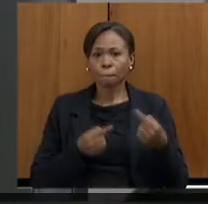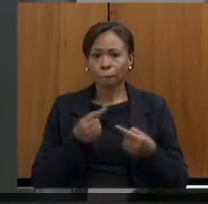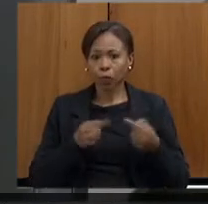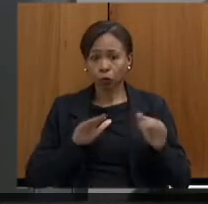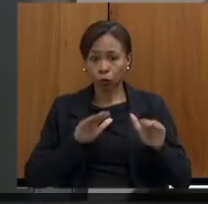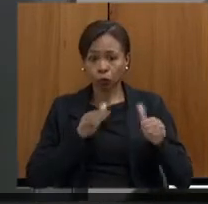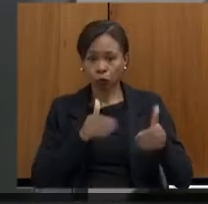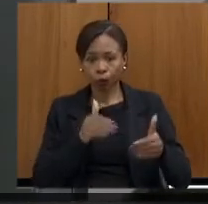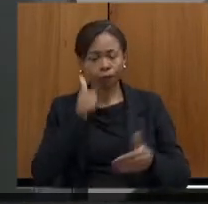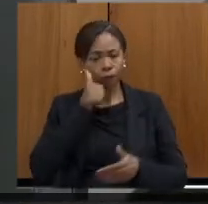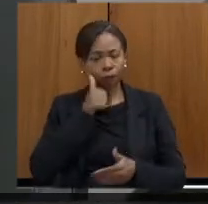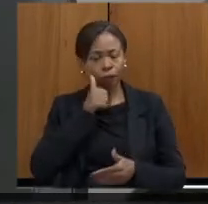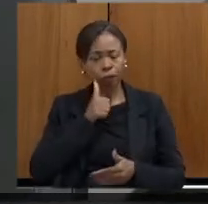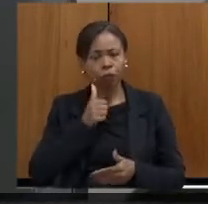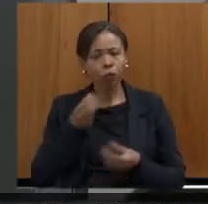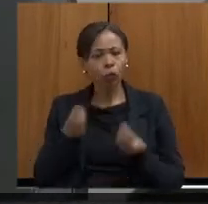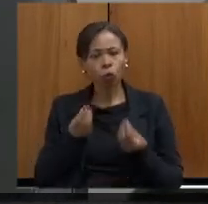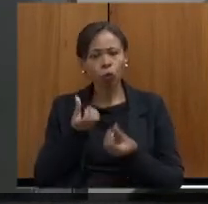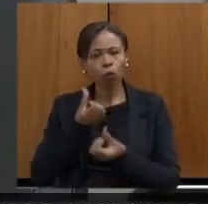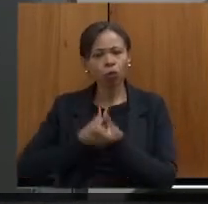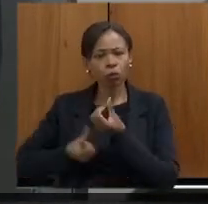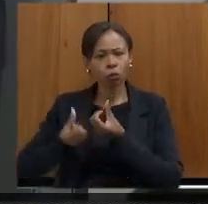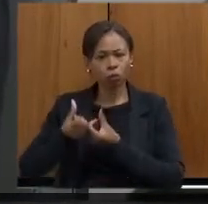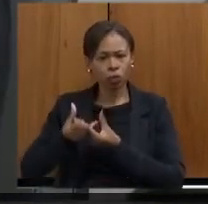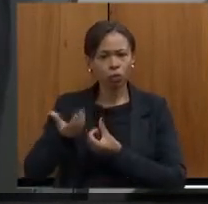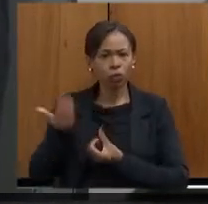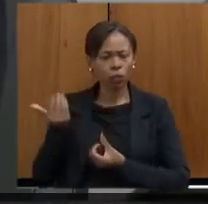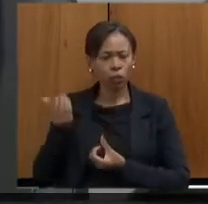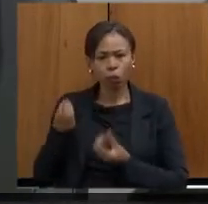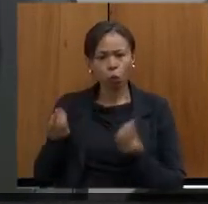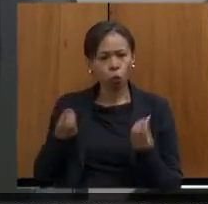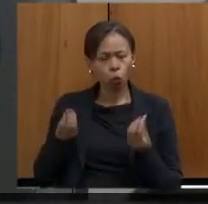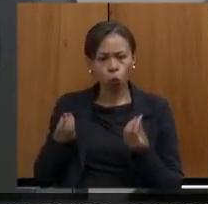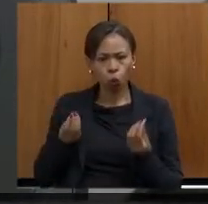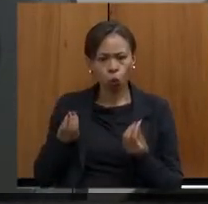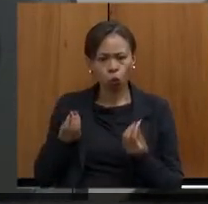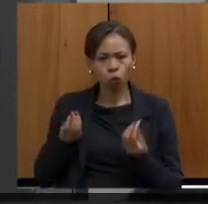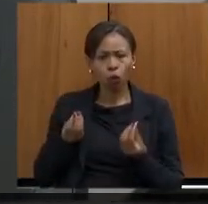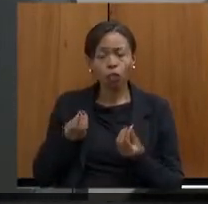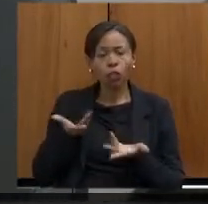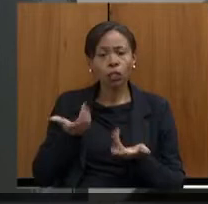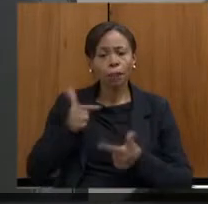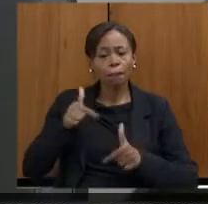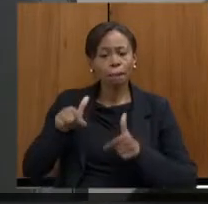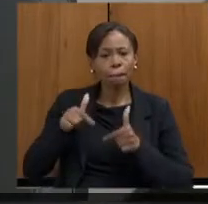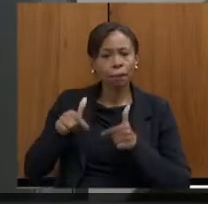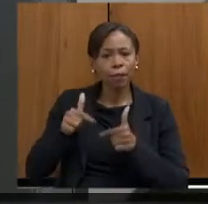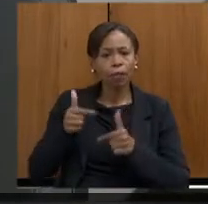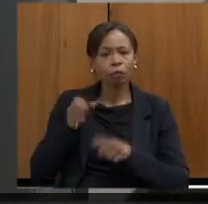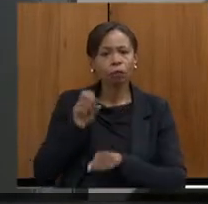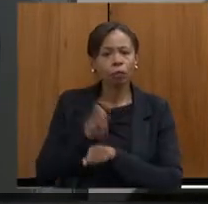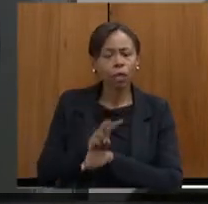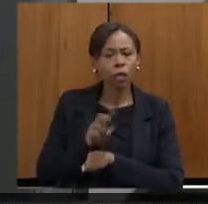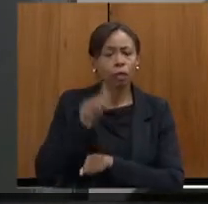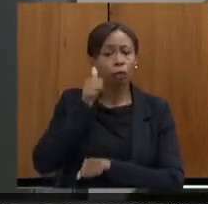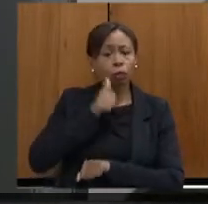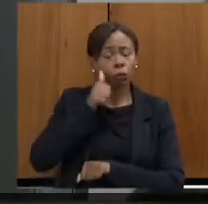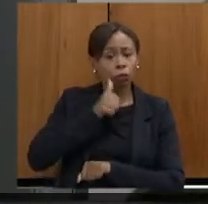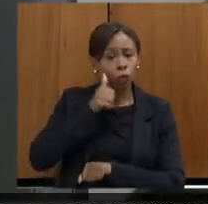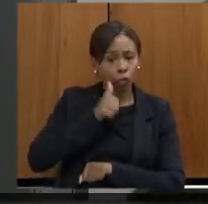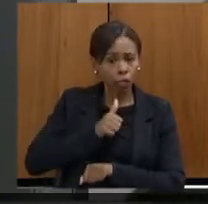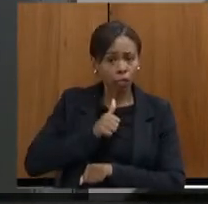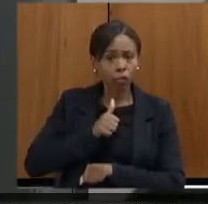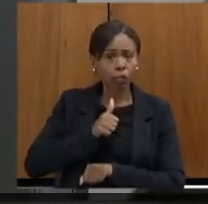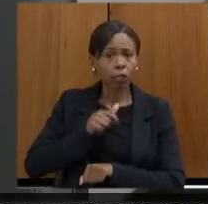de saber um balanço do primeiro semestre de atividades do Banco de Empregos para Mulheres Vítimas de Violência Doméstica, a vez dela, criado pela lei